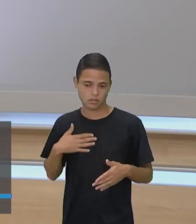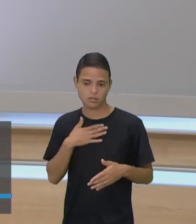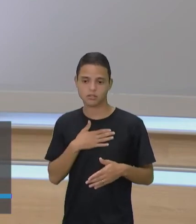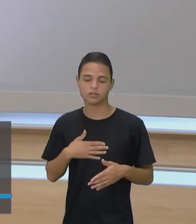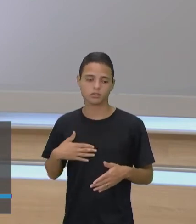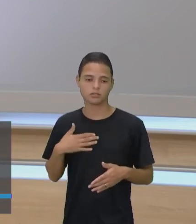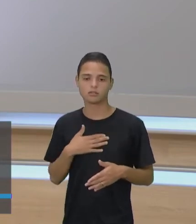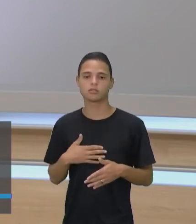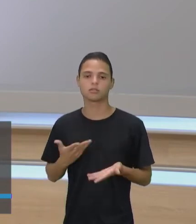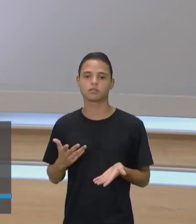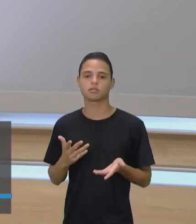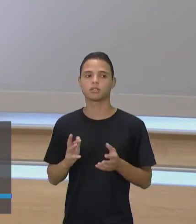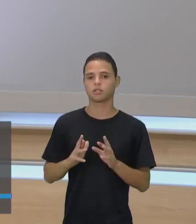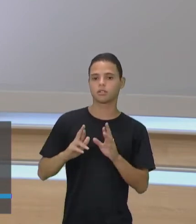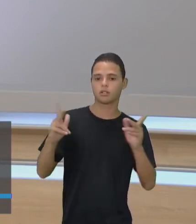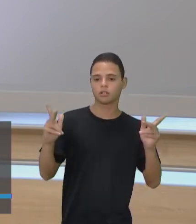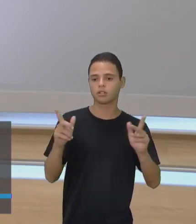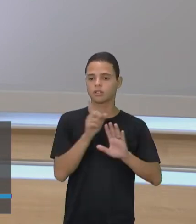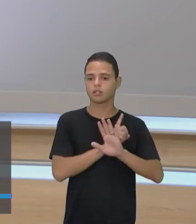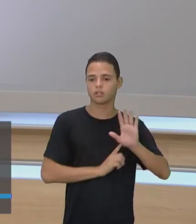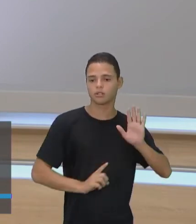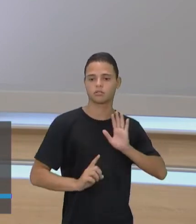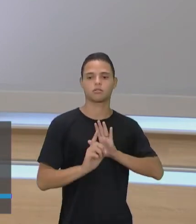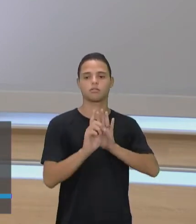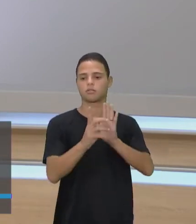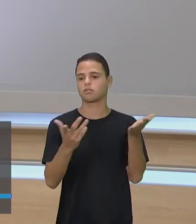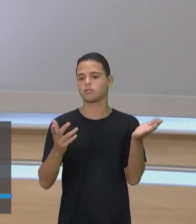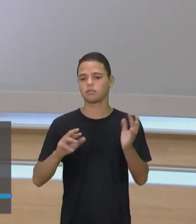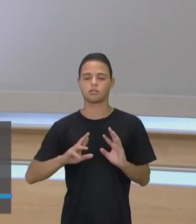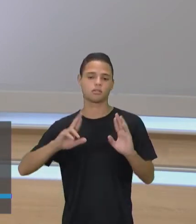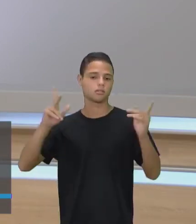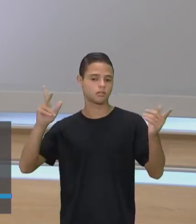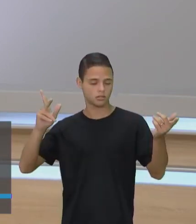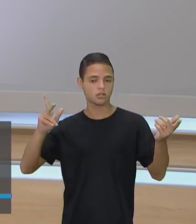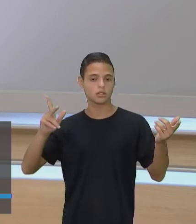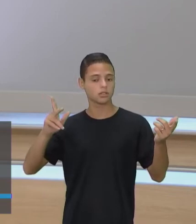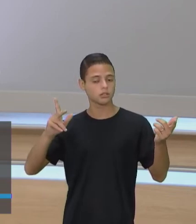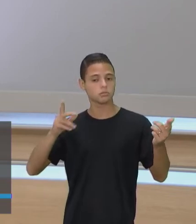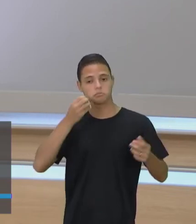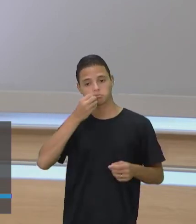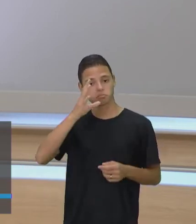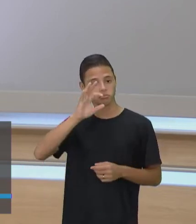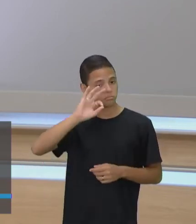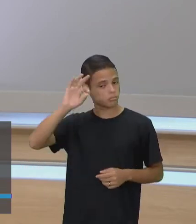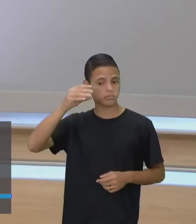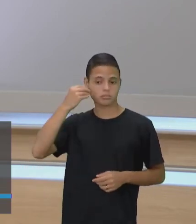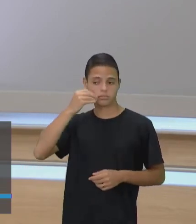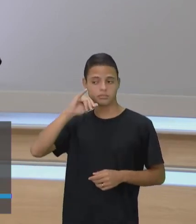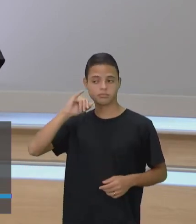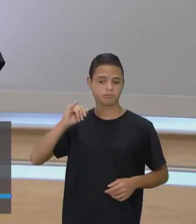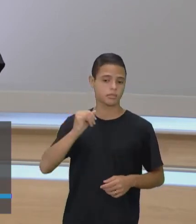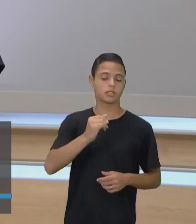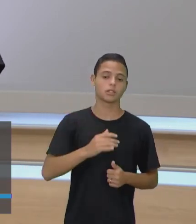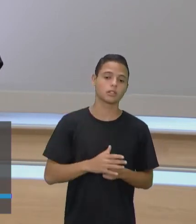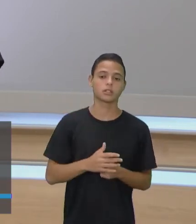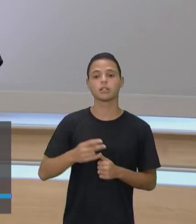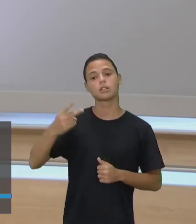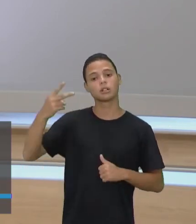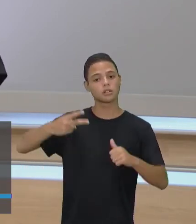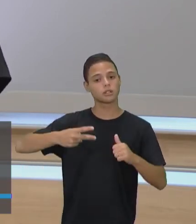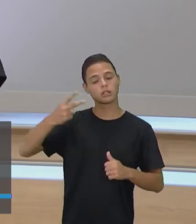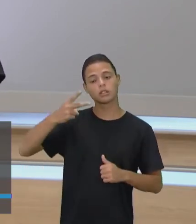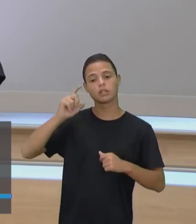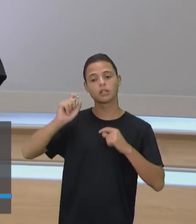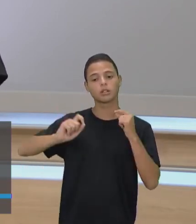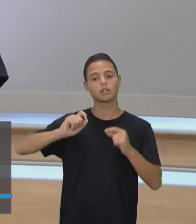de se colocar nessa posição de eu sou diferente, eu faço diferente, tá aí uma ótima oportunidade, né? E a segunda coisa, a gente